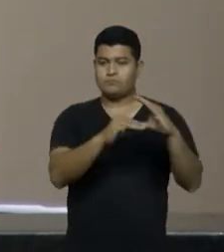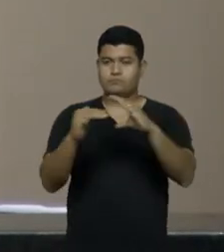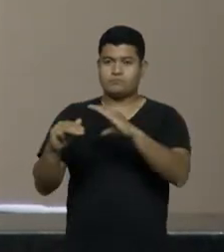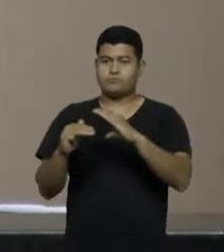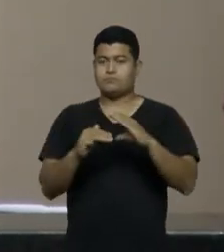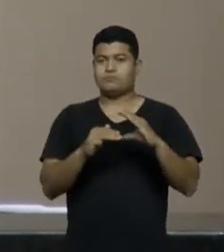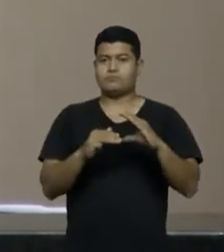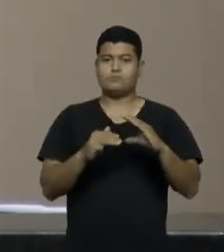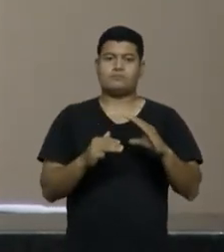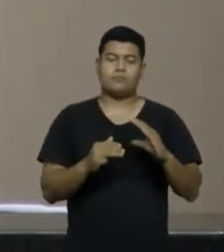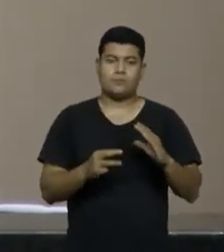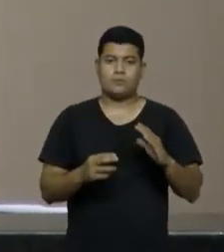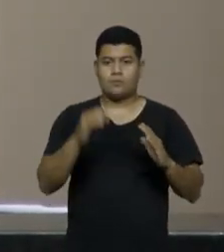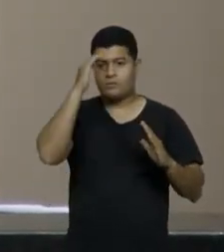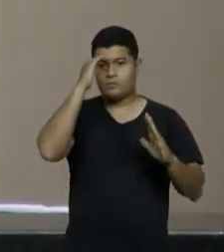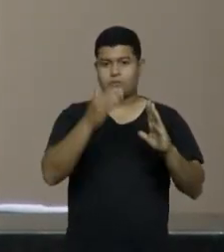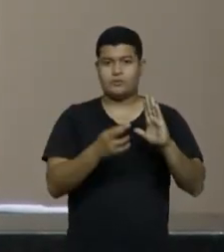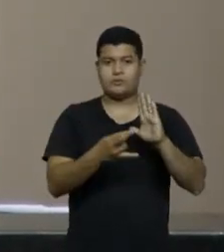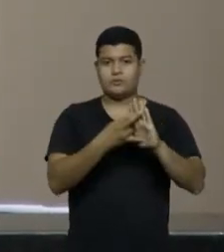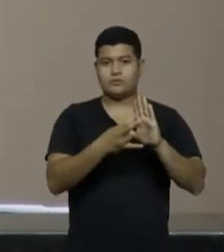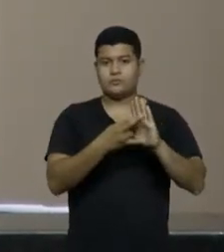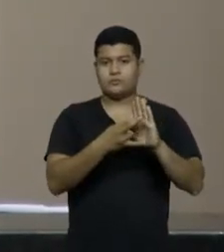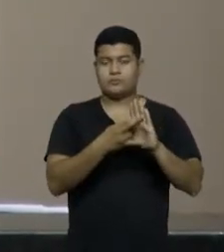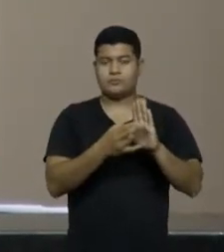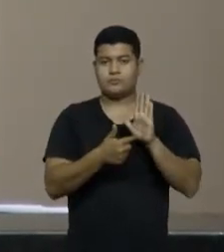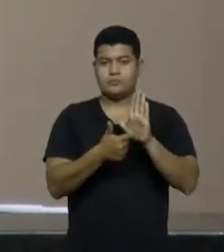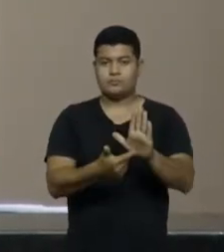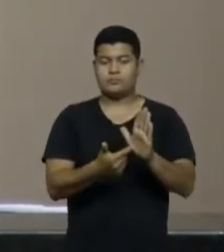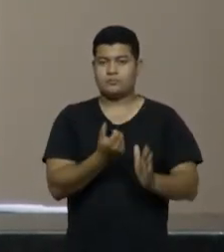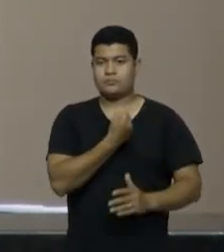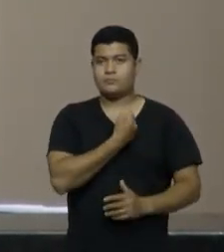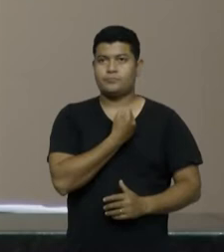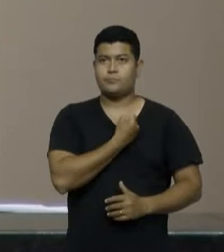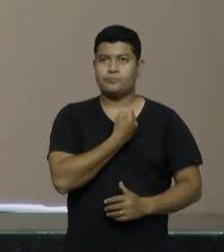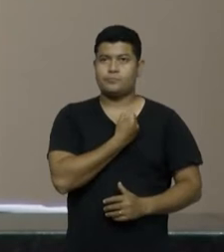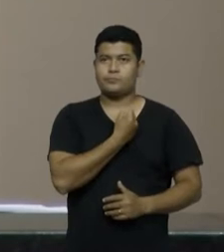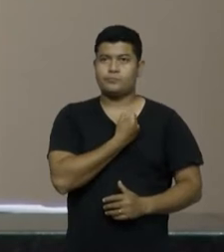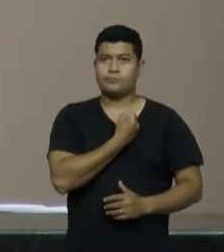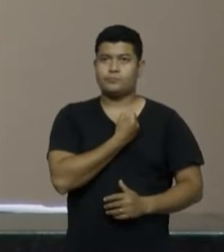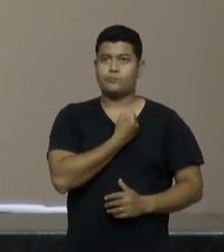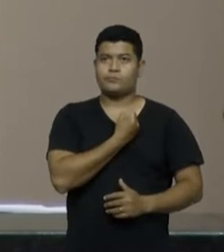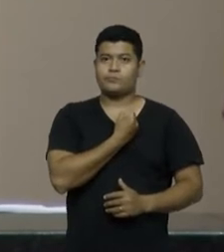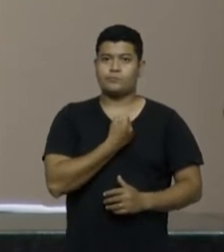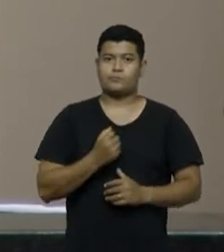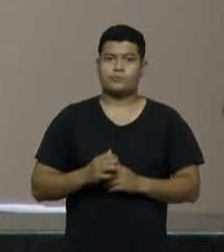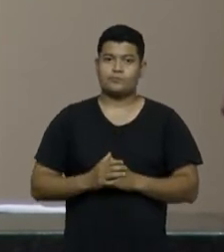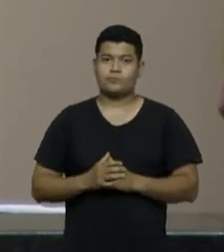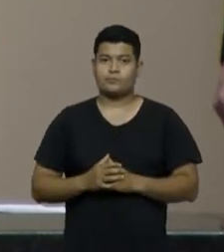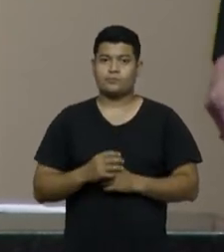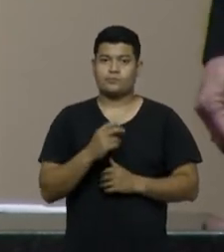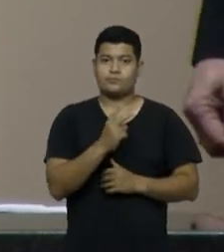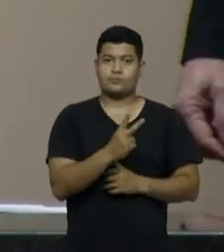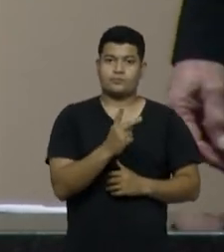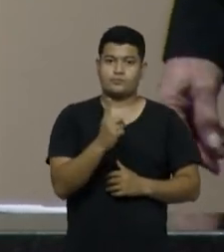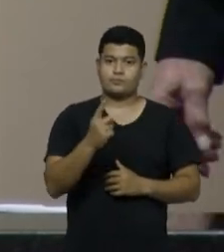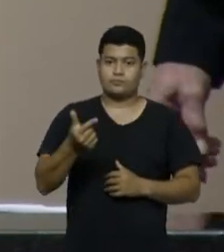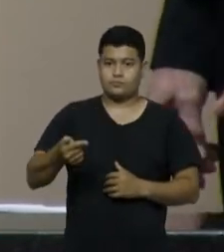conforme determina o regimento interno, as seguintes indicações. Indicação 217 a